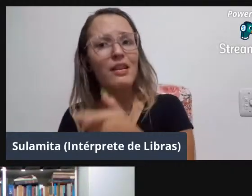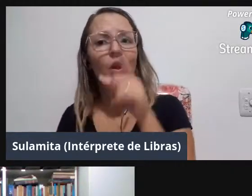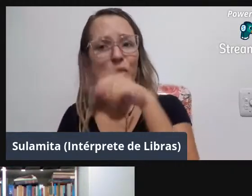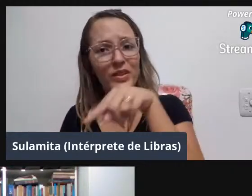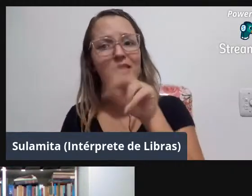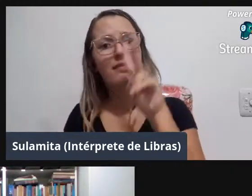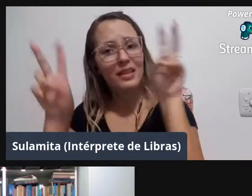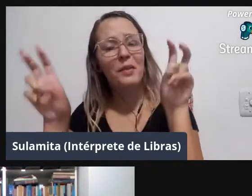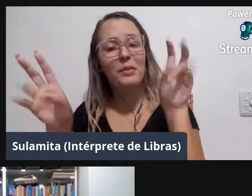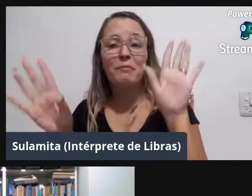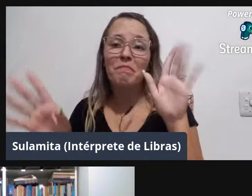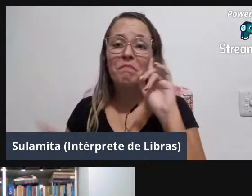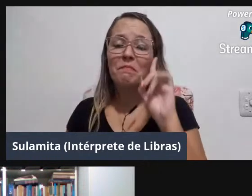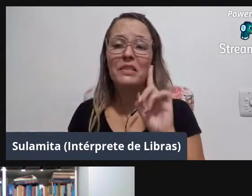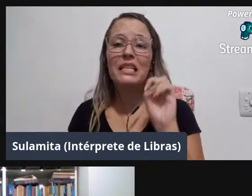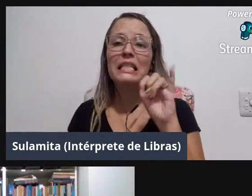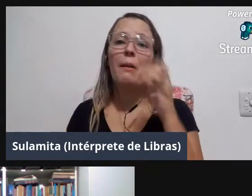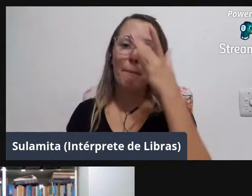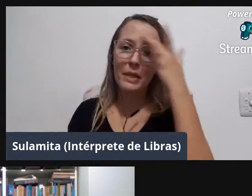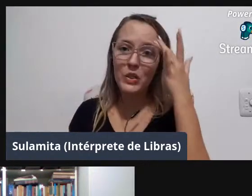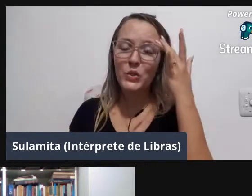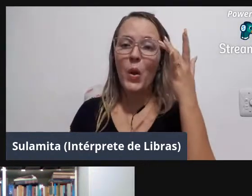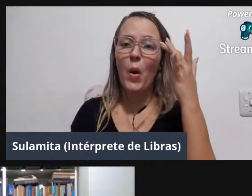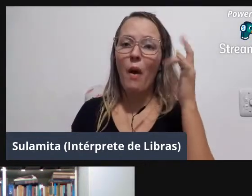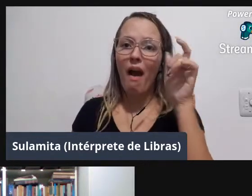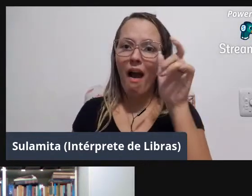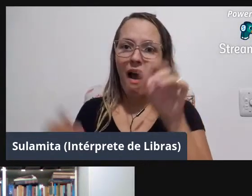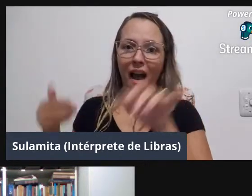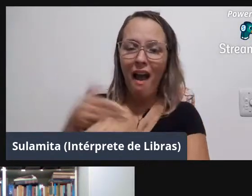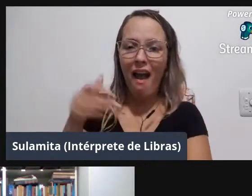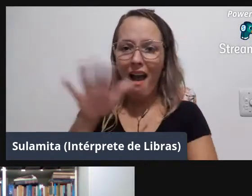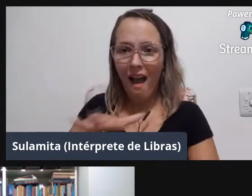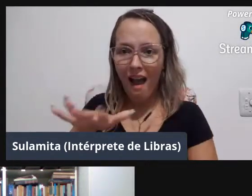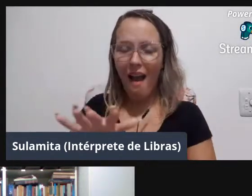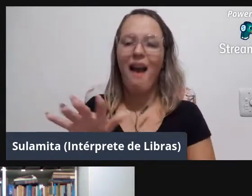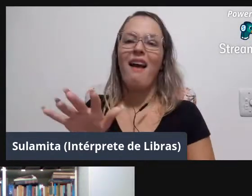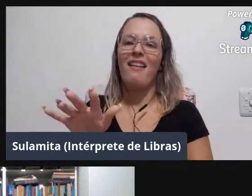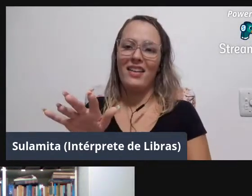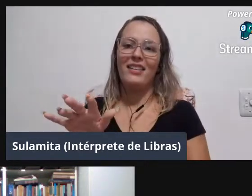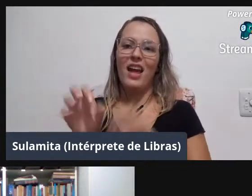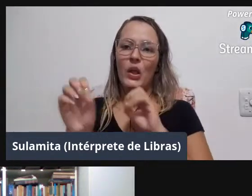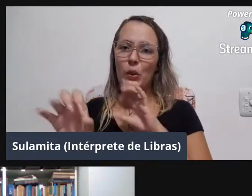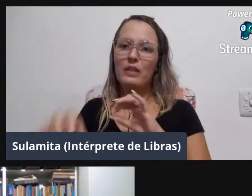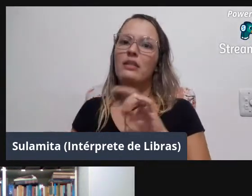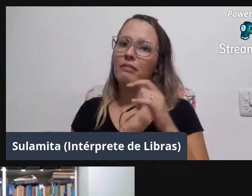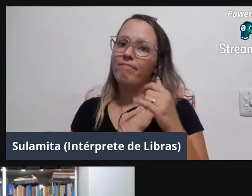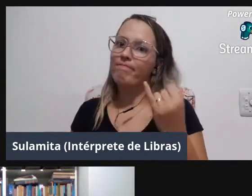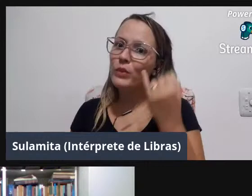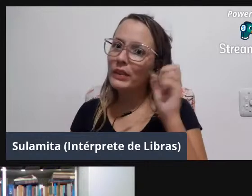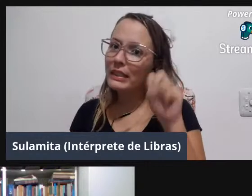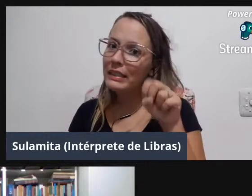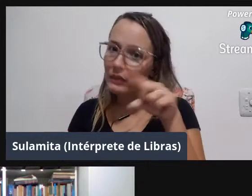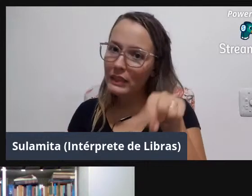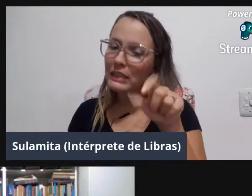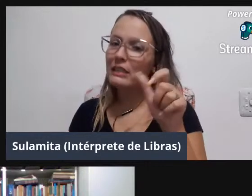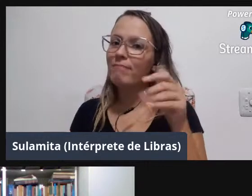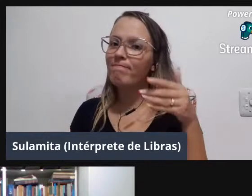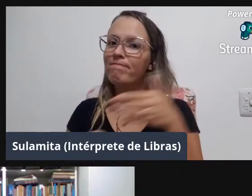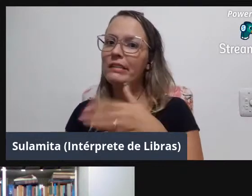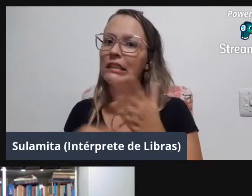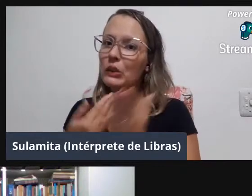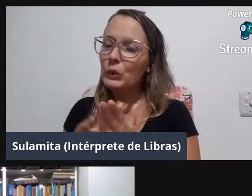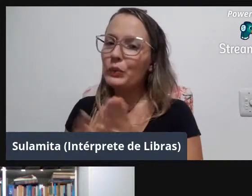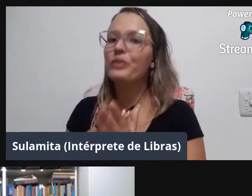quem é dessa área de educação, eu acho que é obrigação e conhecer esses trabalhos. Tem uma série aí, então, sobre o Rio de